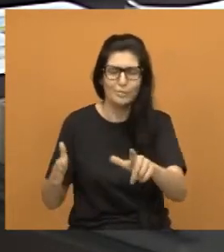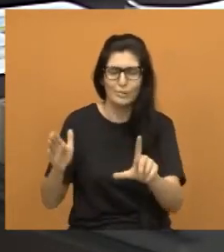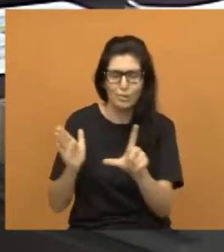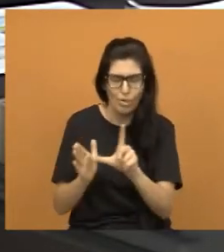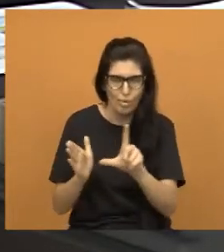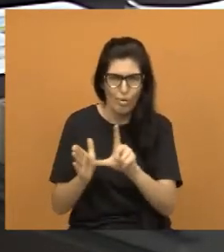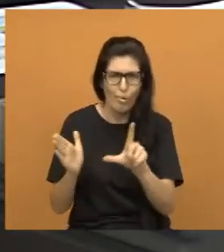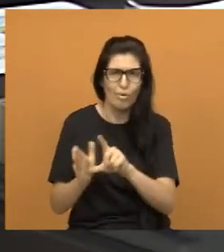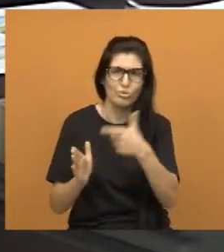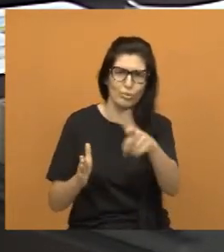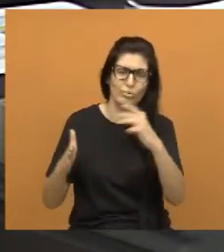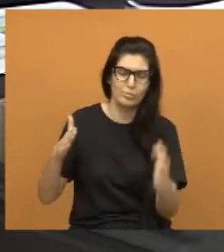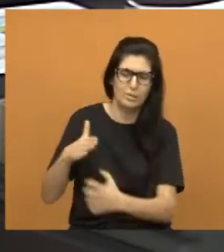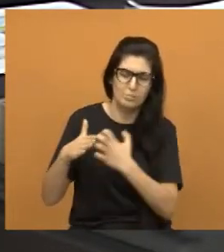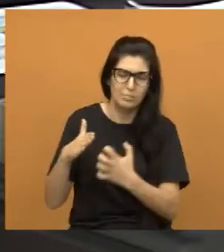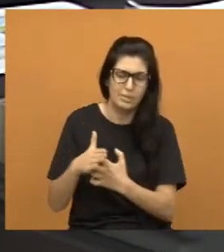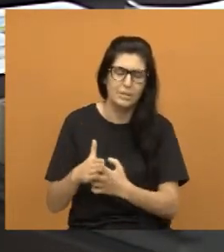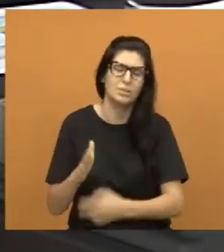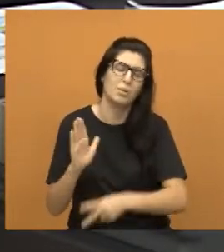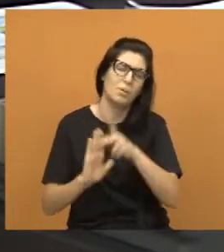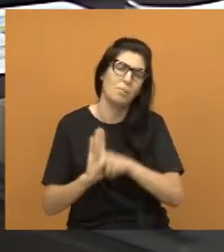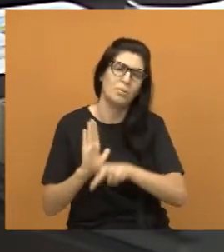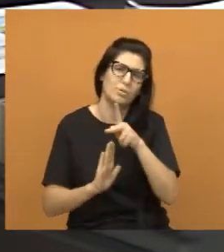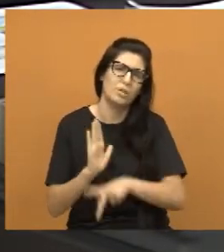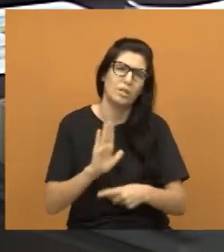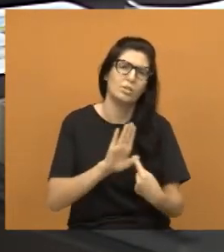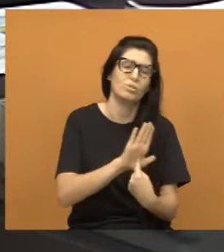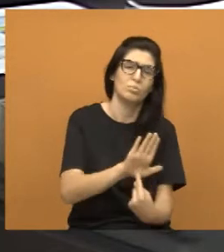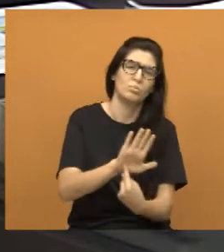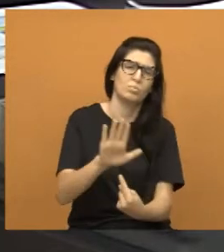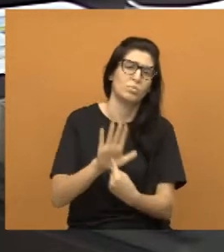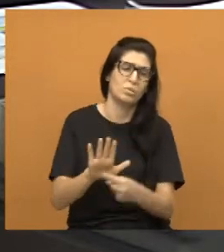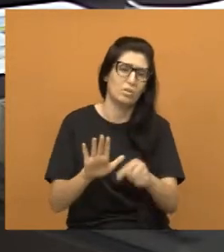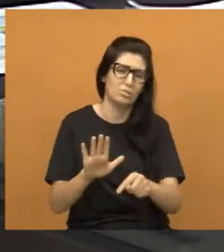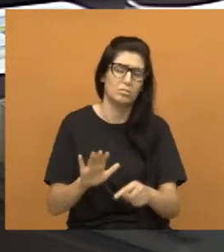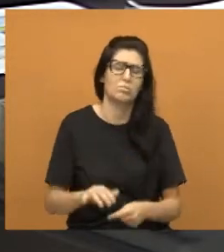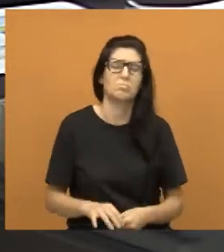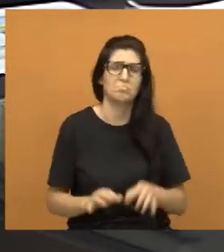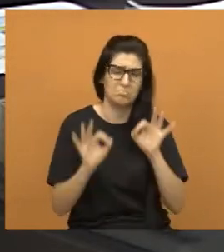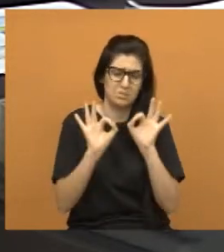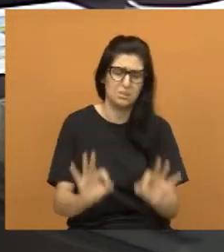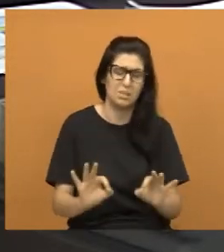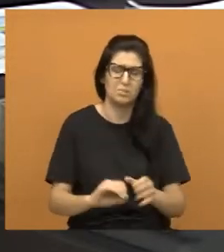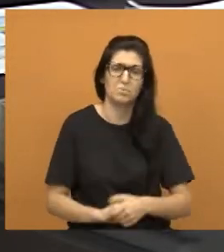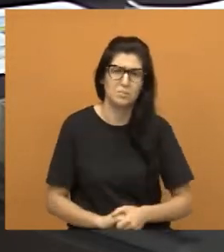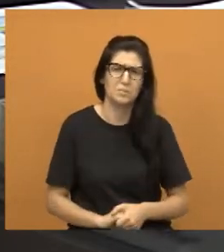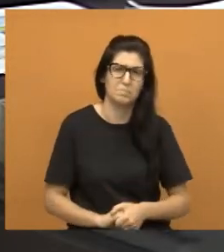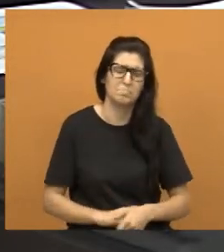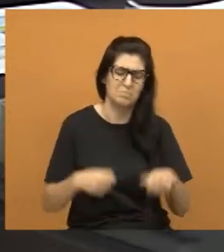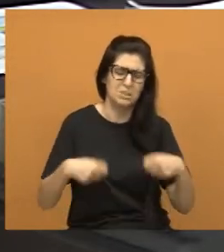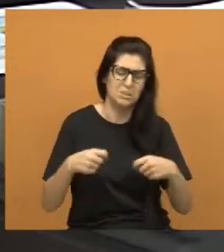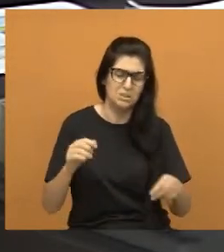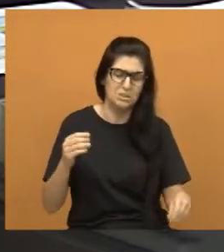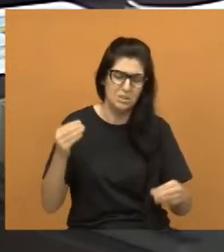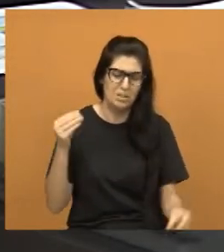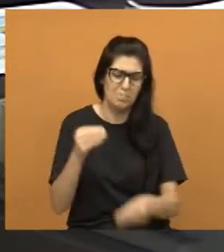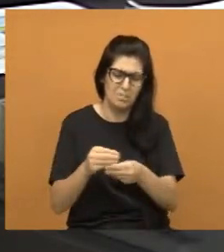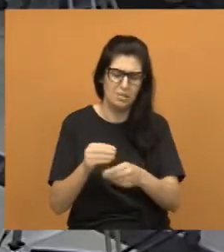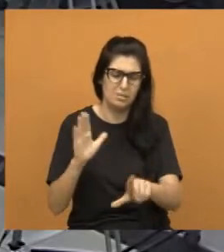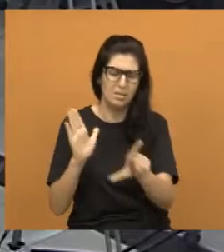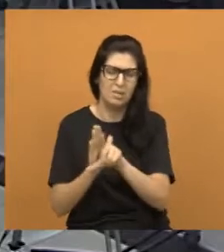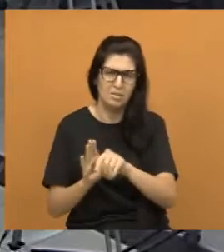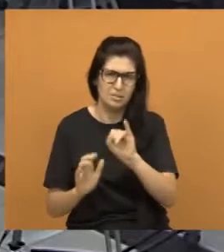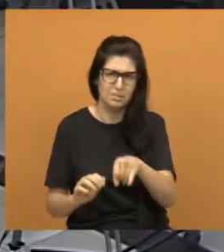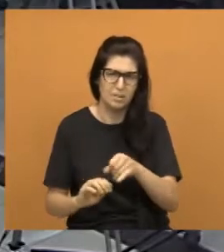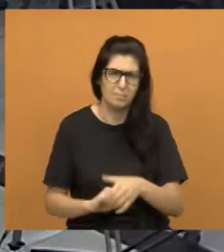dentro desse projeto bonito que ele está apresentando aqui hoje. Né? Então, fica aqui o meu... Fernando, dá uma parte para